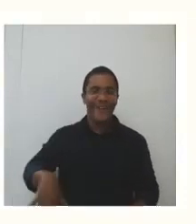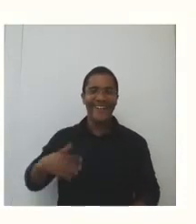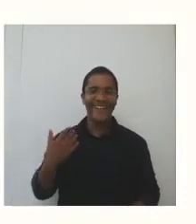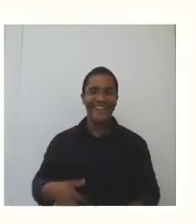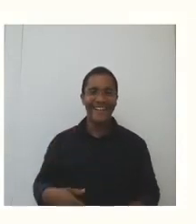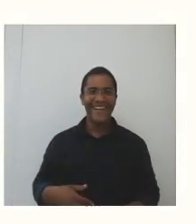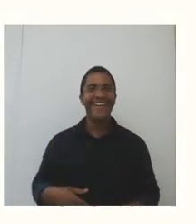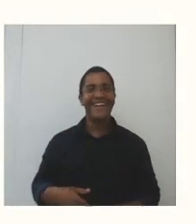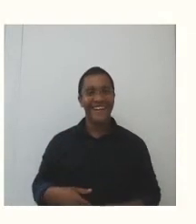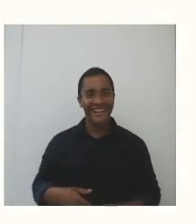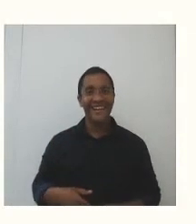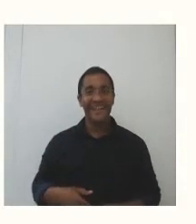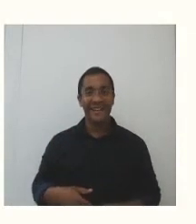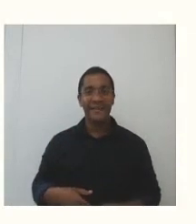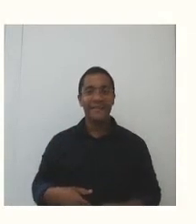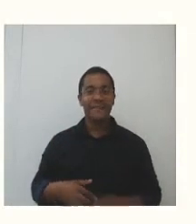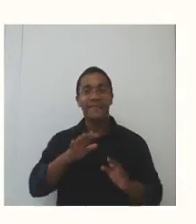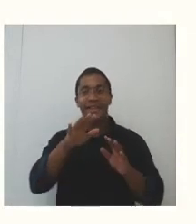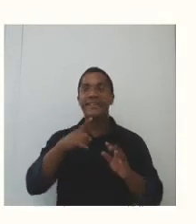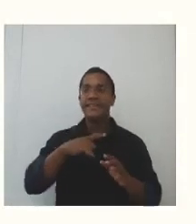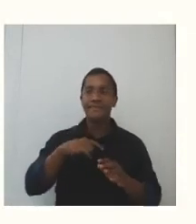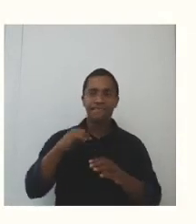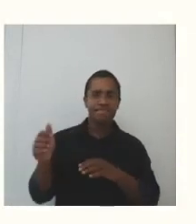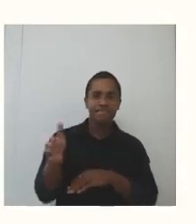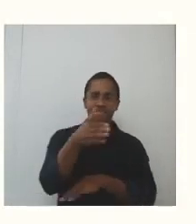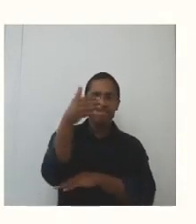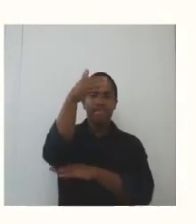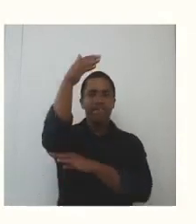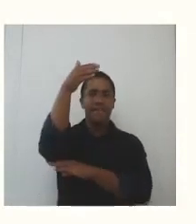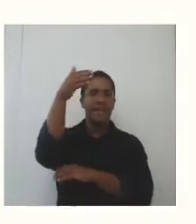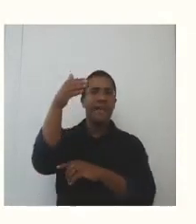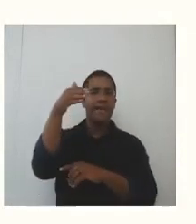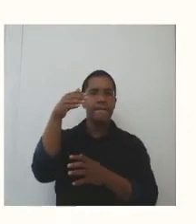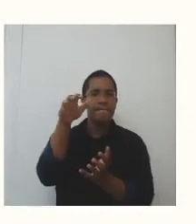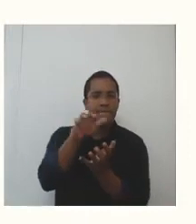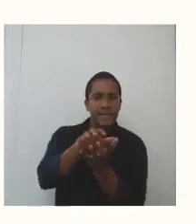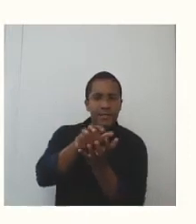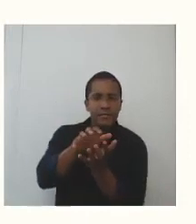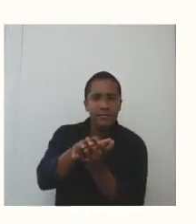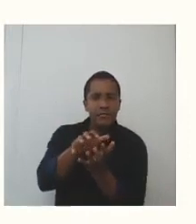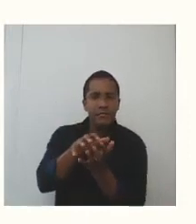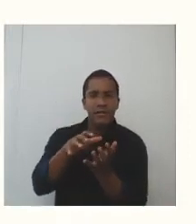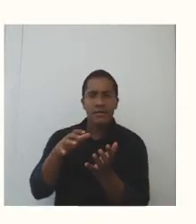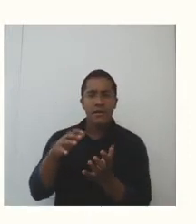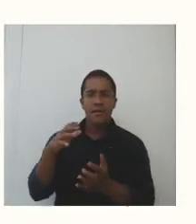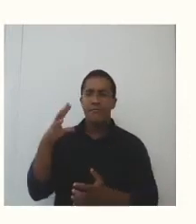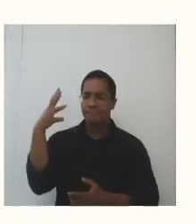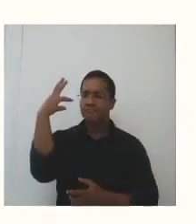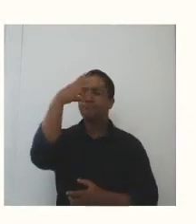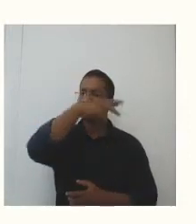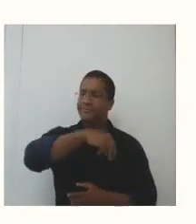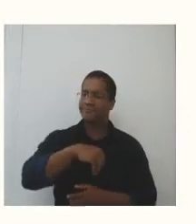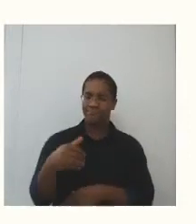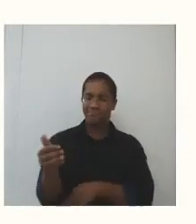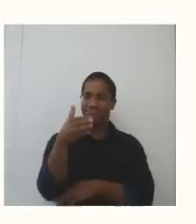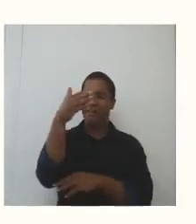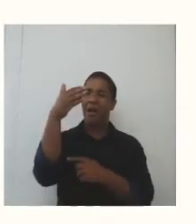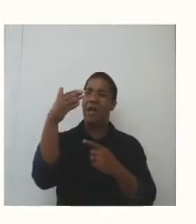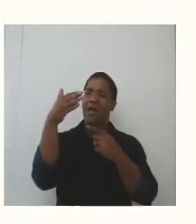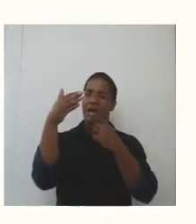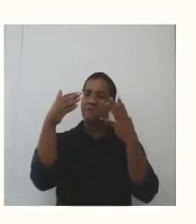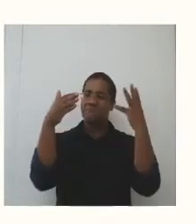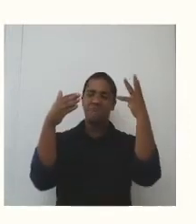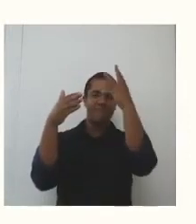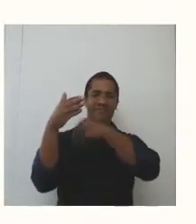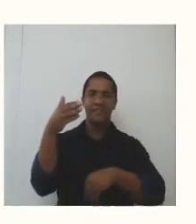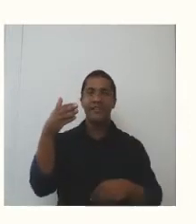Então tivemos aí, né, as bandeiras, a bandeira de Pernambuco, na verdade, essa nossa linda bandeira, né, remete justamente